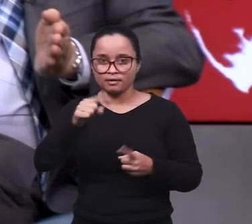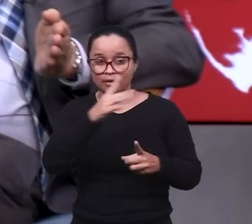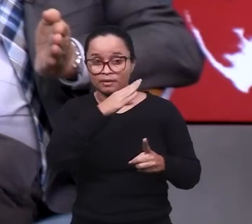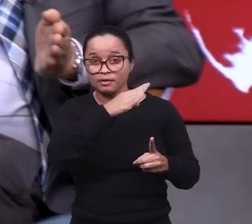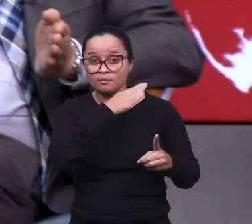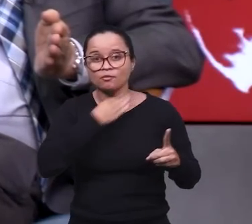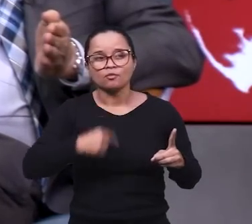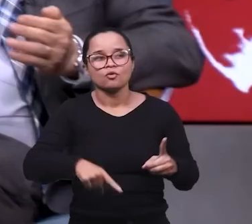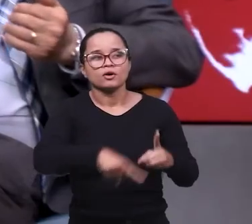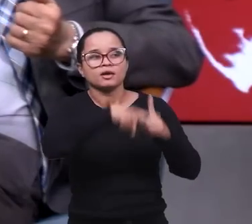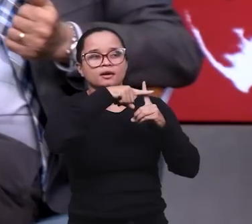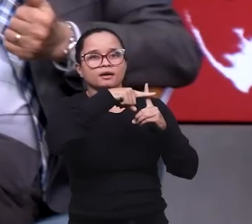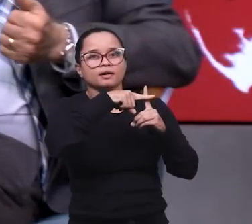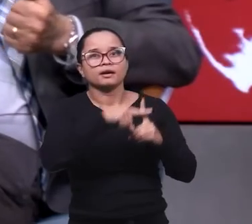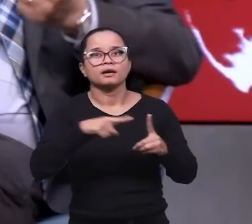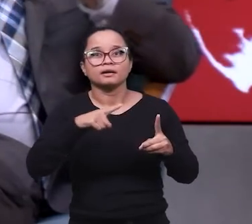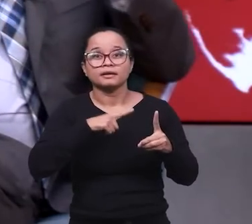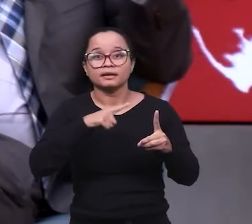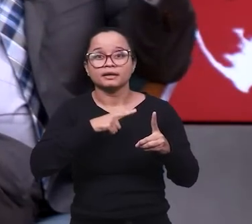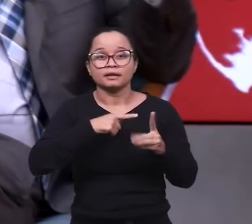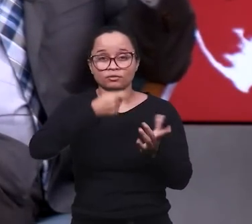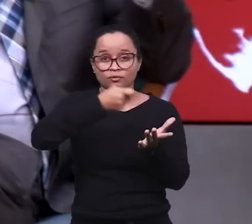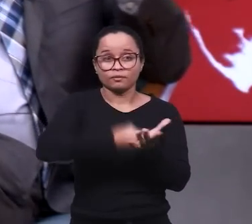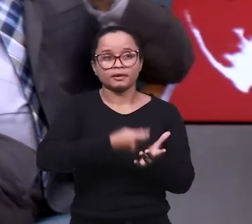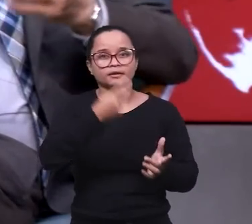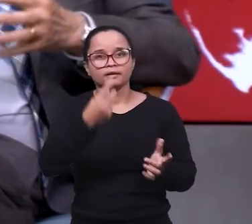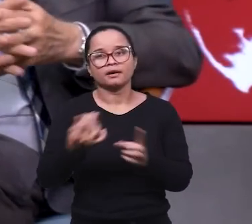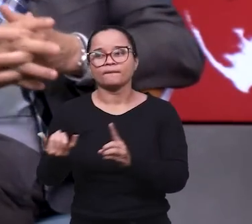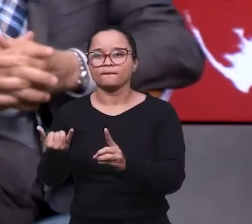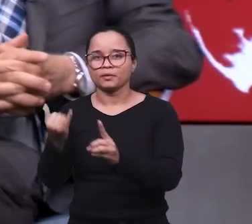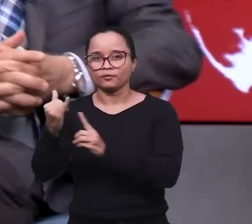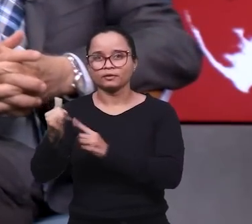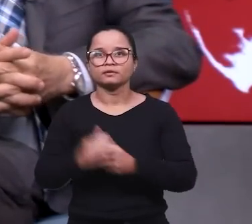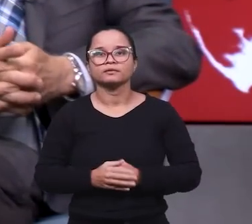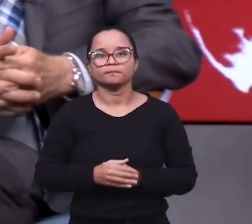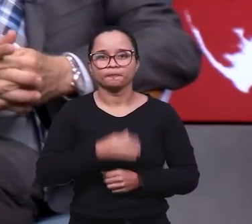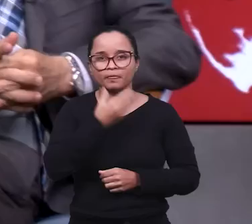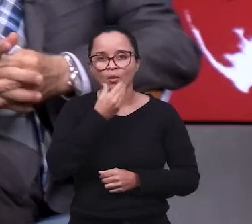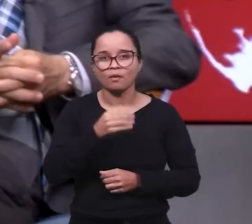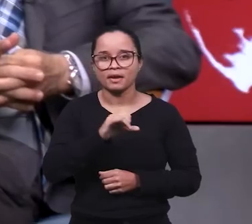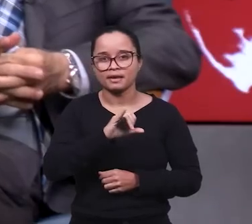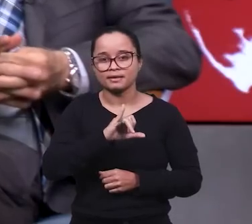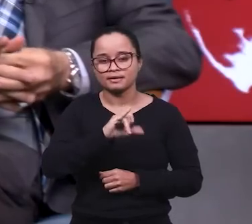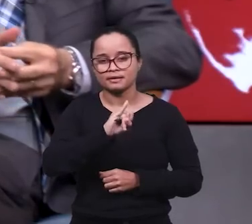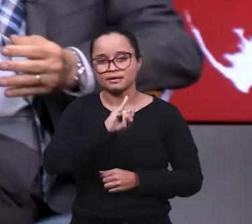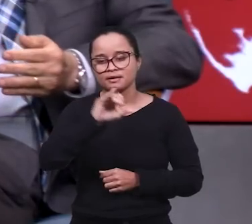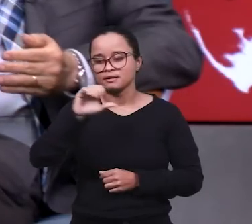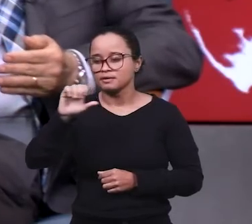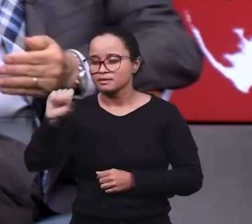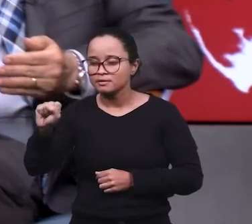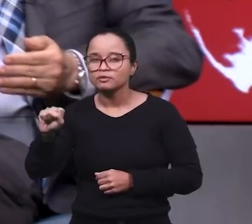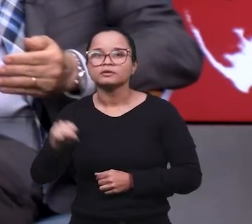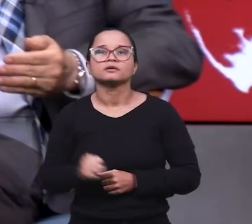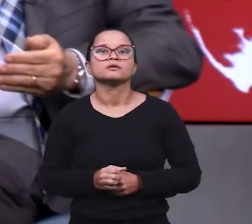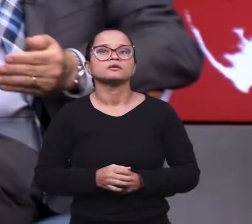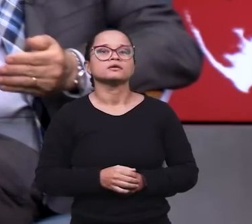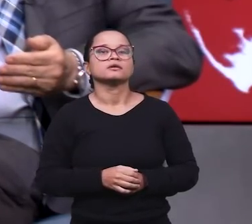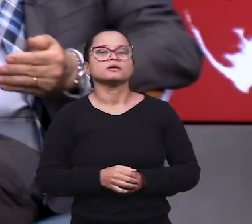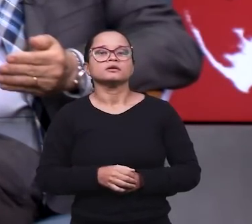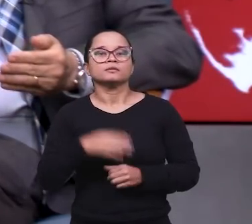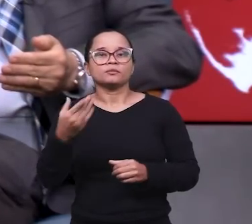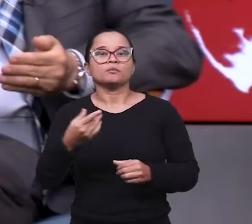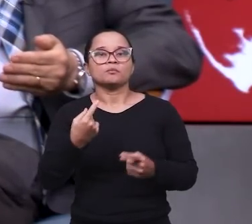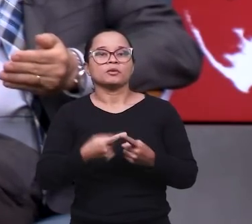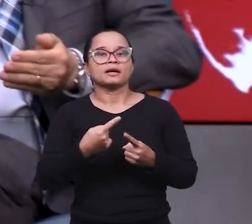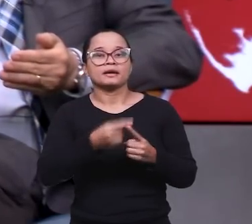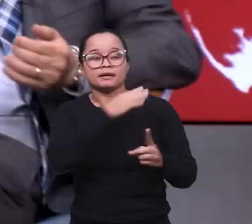fosse para o Calvário, ia se cumprir nele a profecia do profeta Isaías, que diz, pelas suas pisaduras